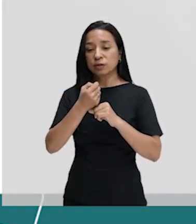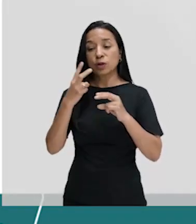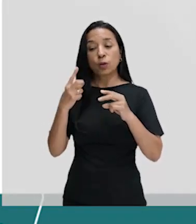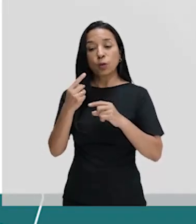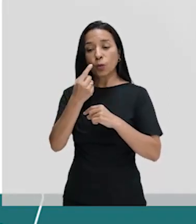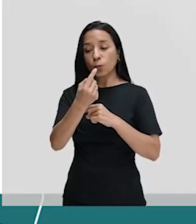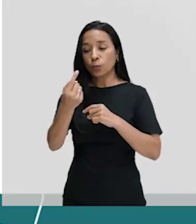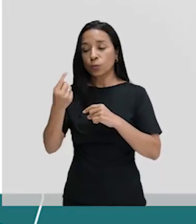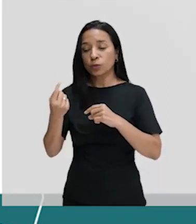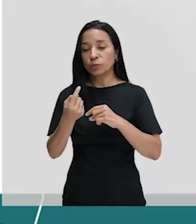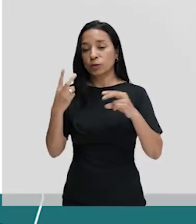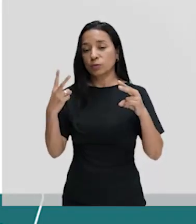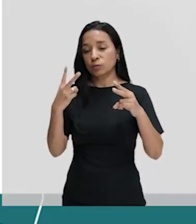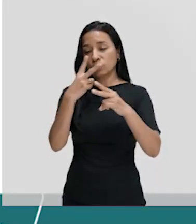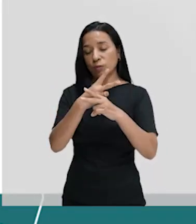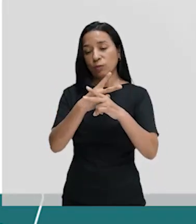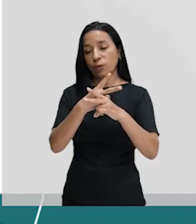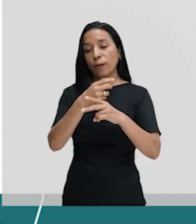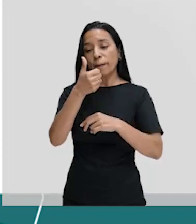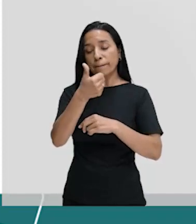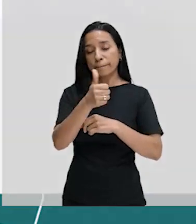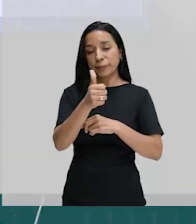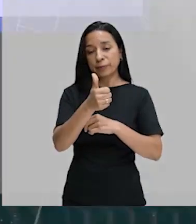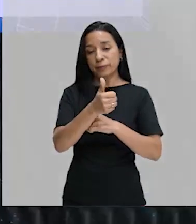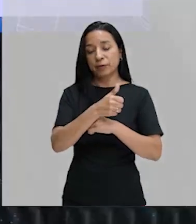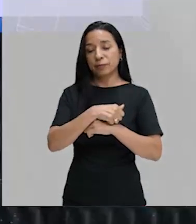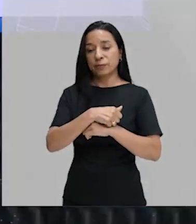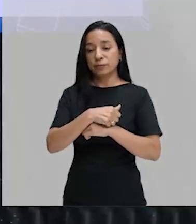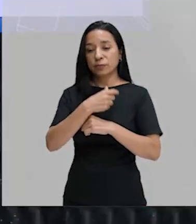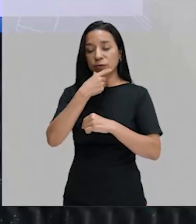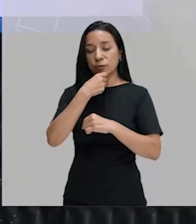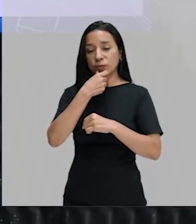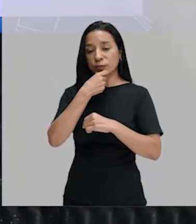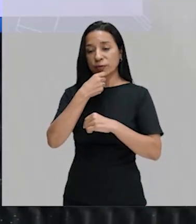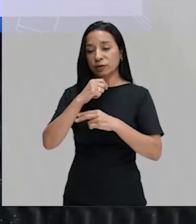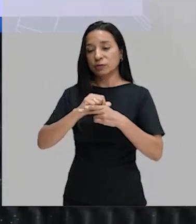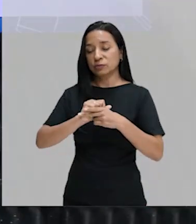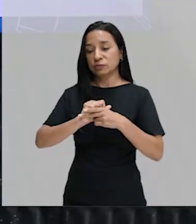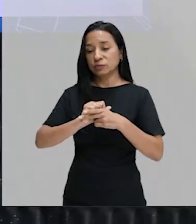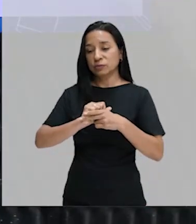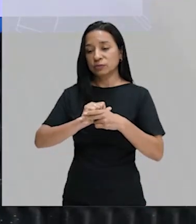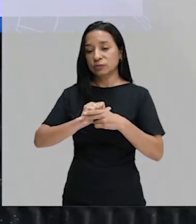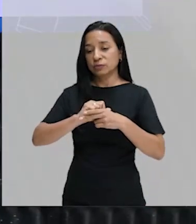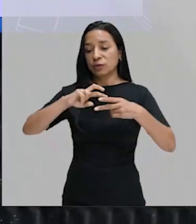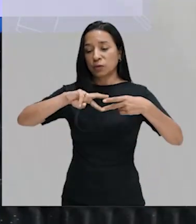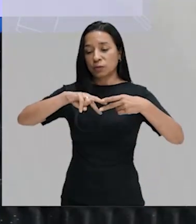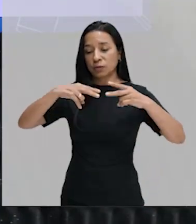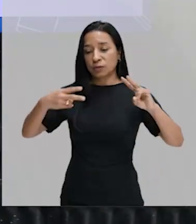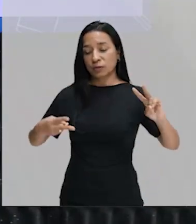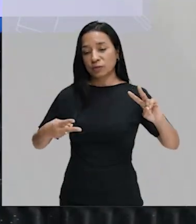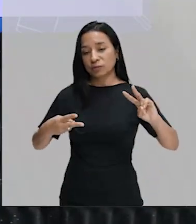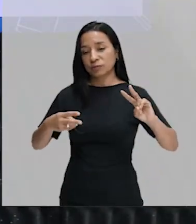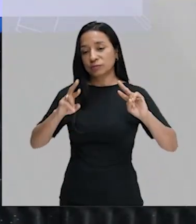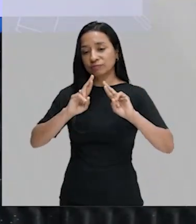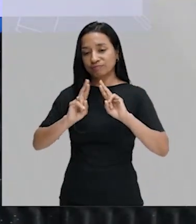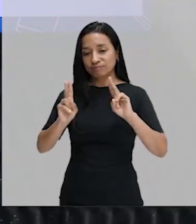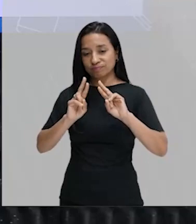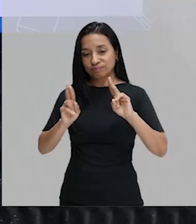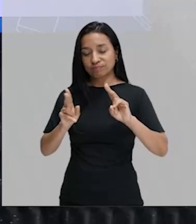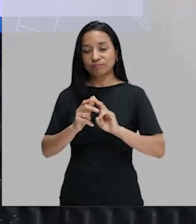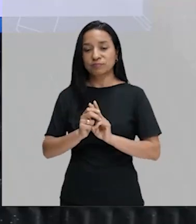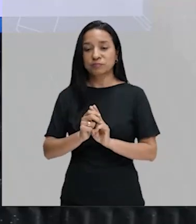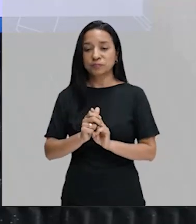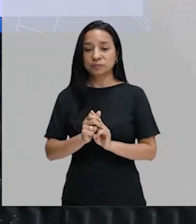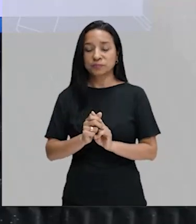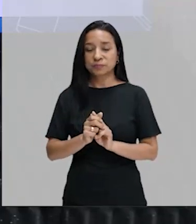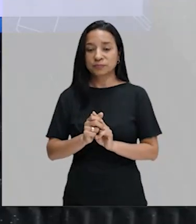ok? Vou fazer o primeiro cruzamento desse macho heterozigoto com essa fêmea aqui, tá? Então, fazendo o cruzamento,